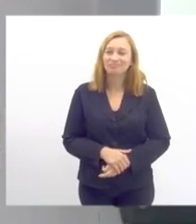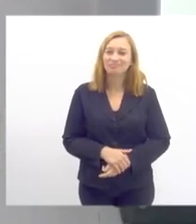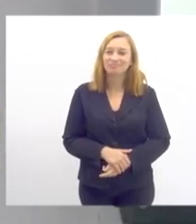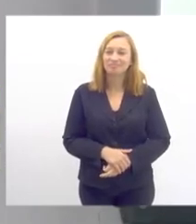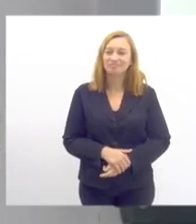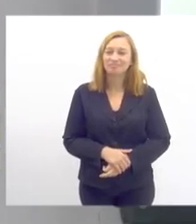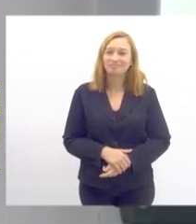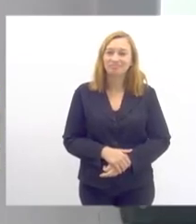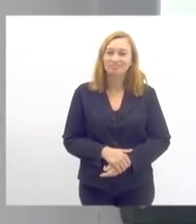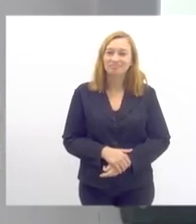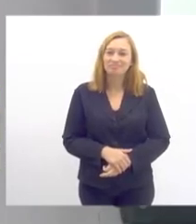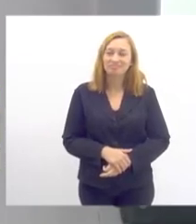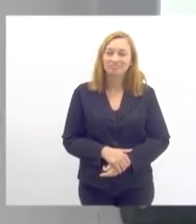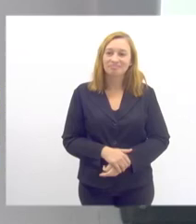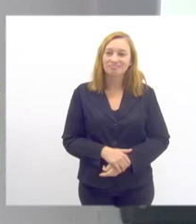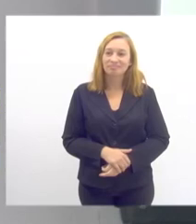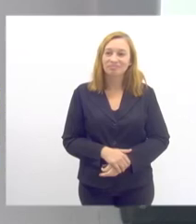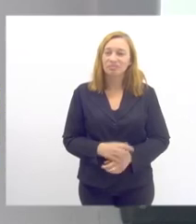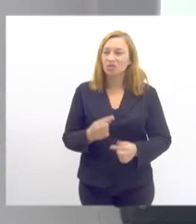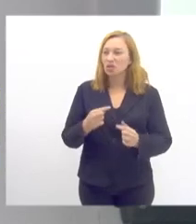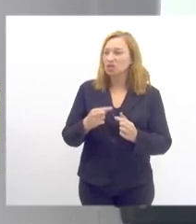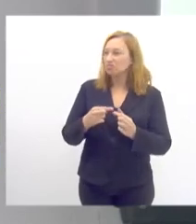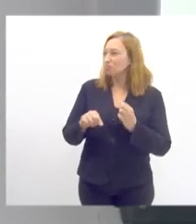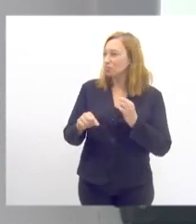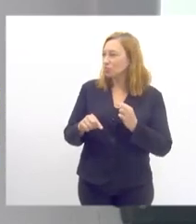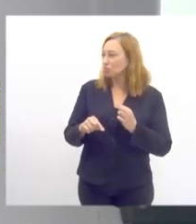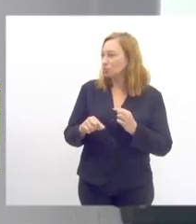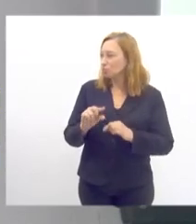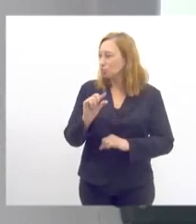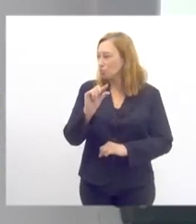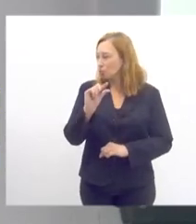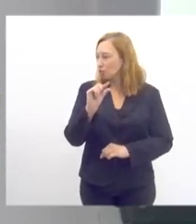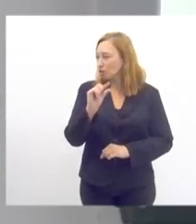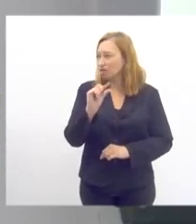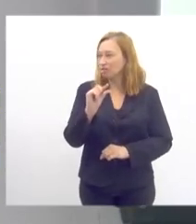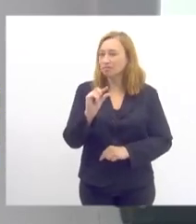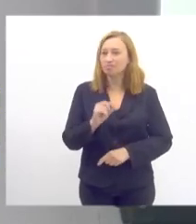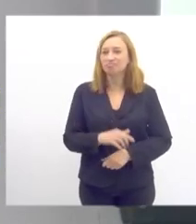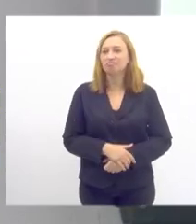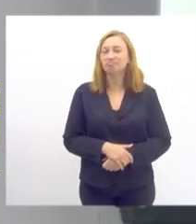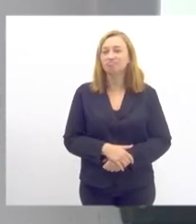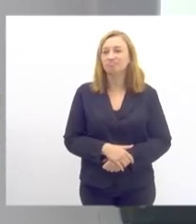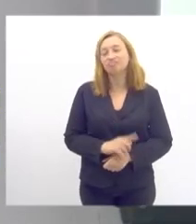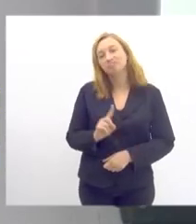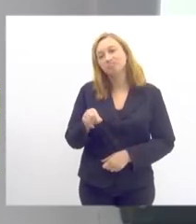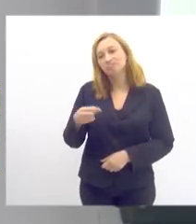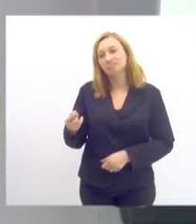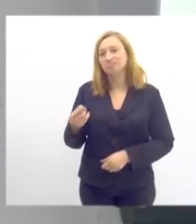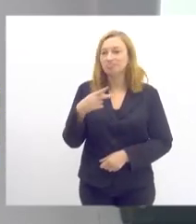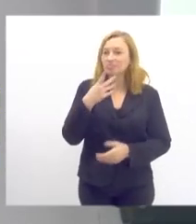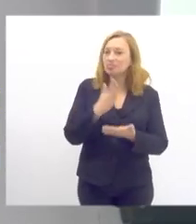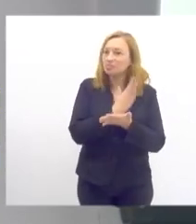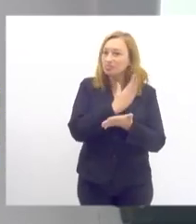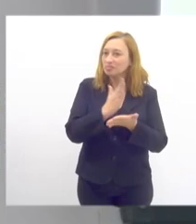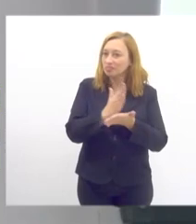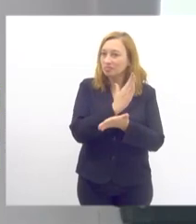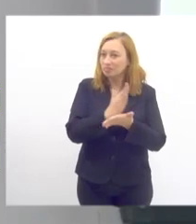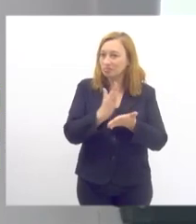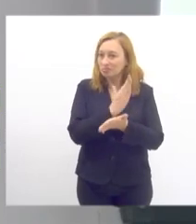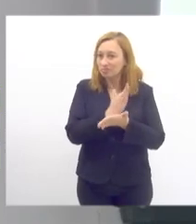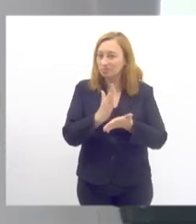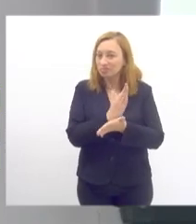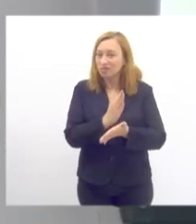muito, discordar um pouquinho do que o doutor Luiz Antônio apontou, alguns pontos aqui.